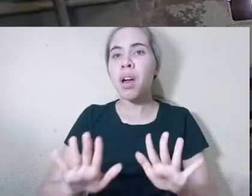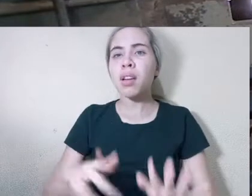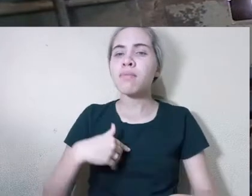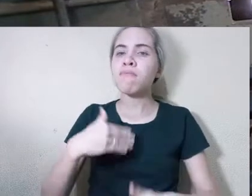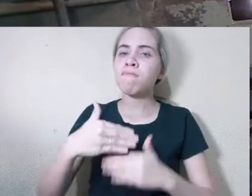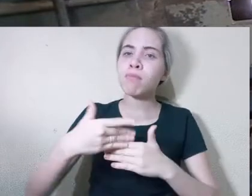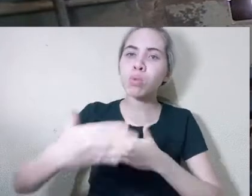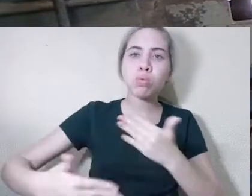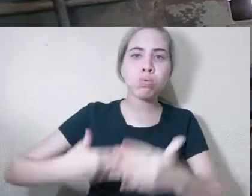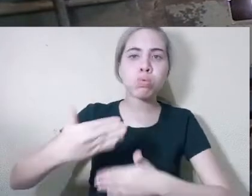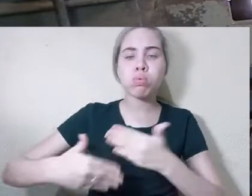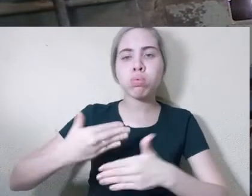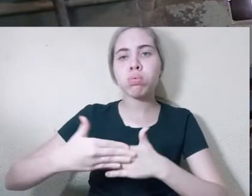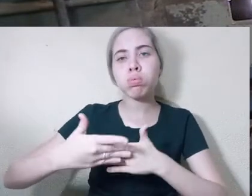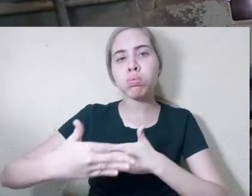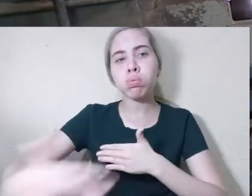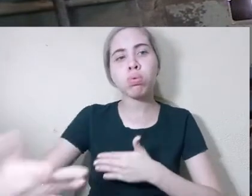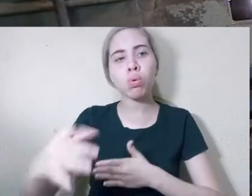só,